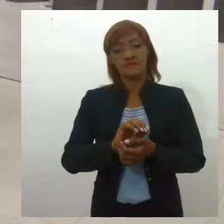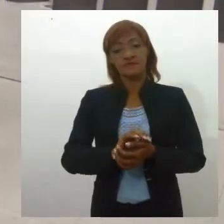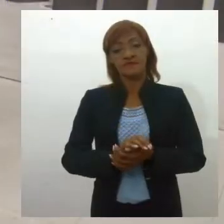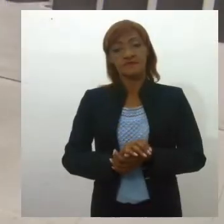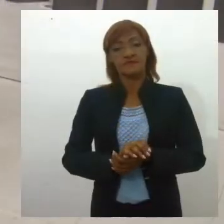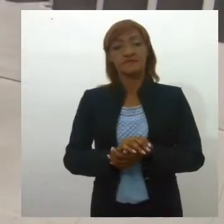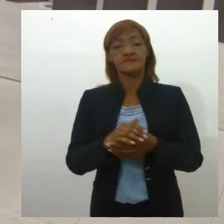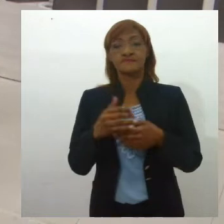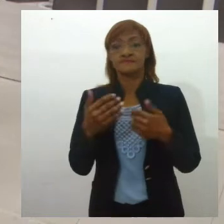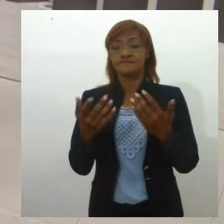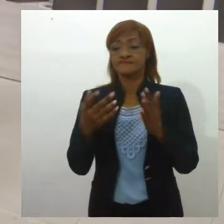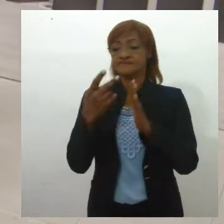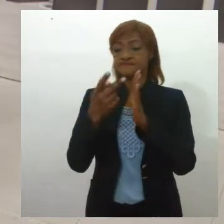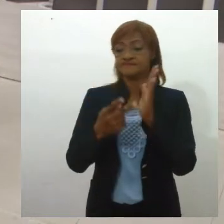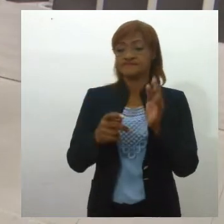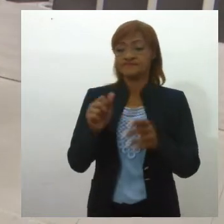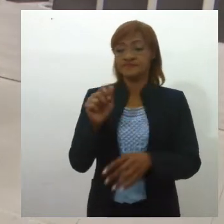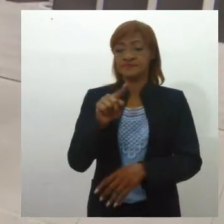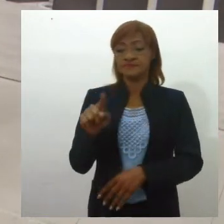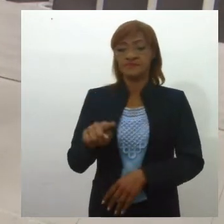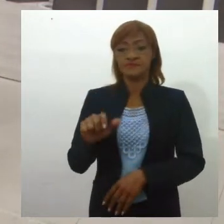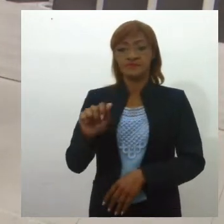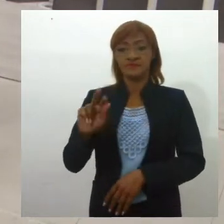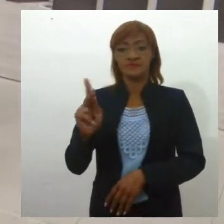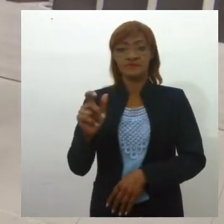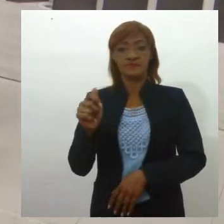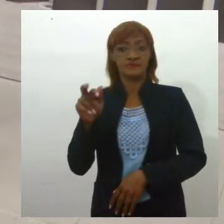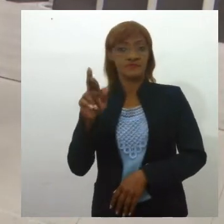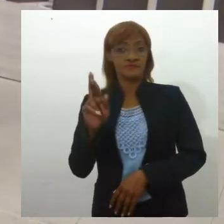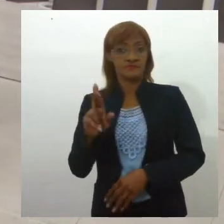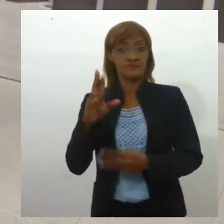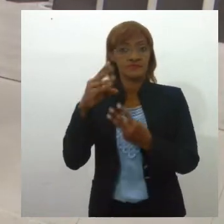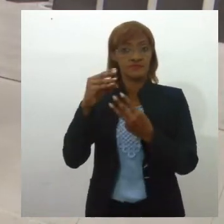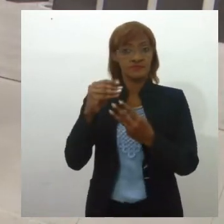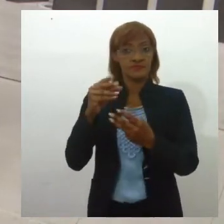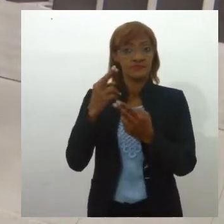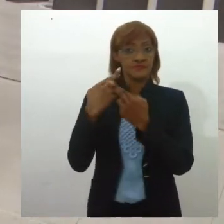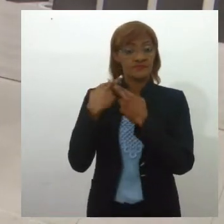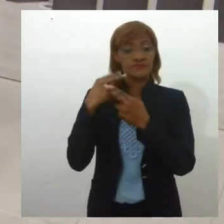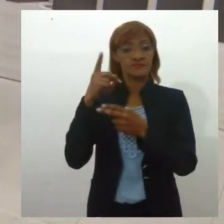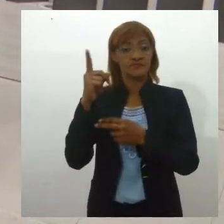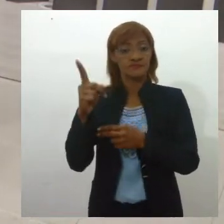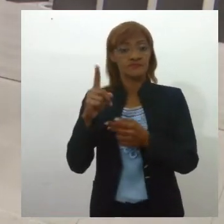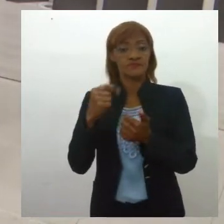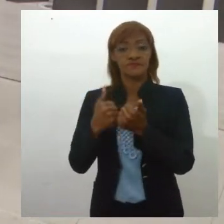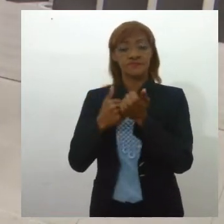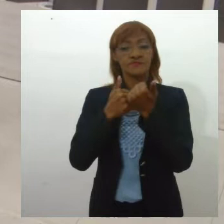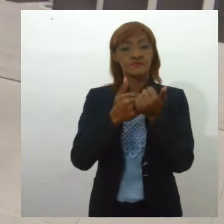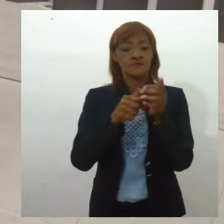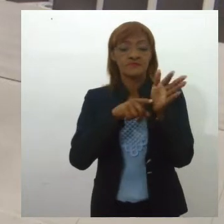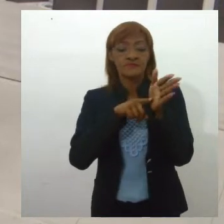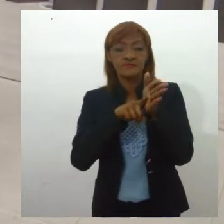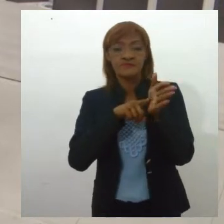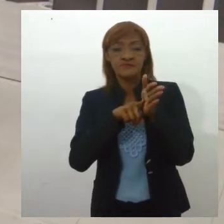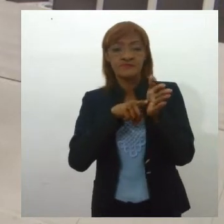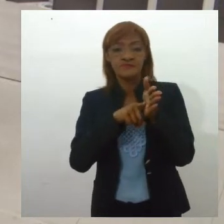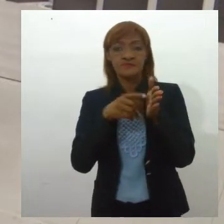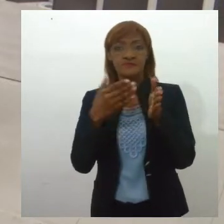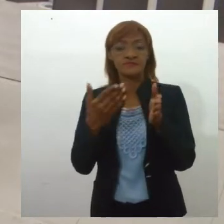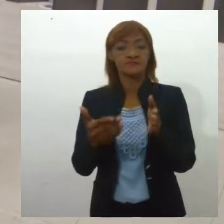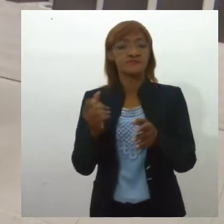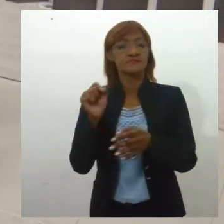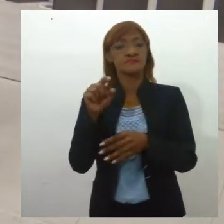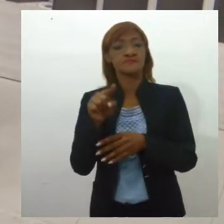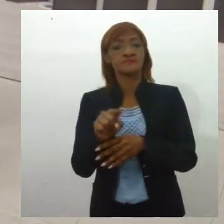E olha, o projeto Azahar, realizado pela Universidade Federal de Sergipe e pela Fundação de Apoio à Pesquisa e Extensão de Sergipe